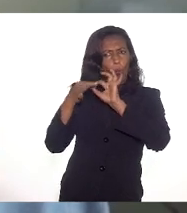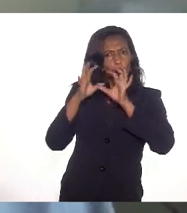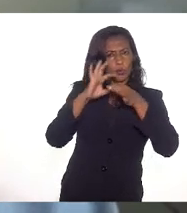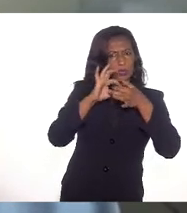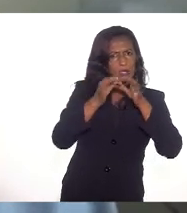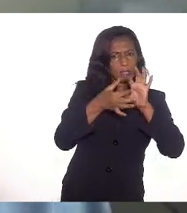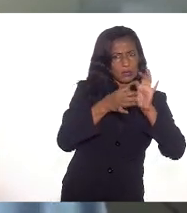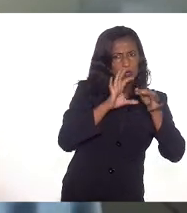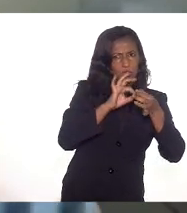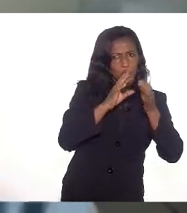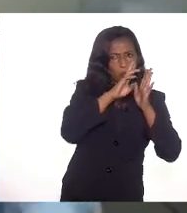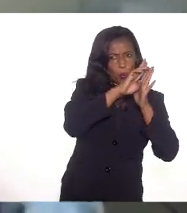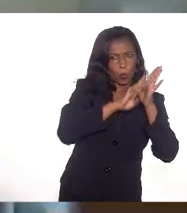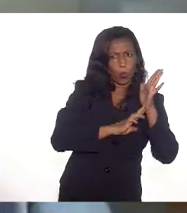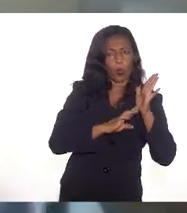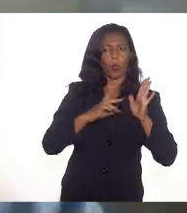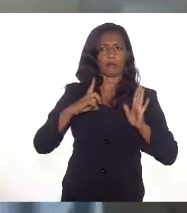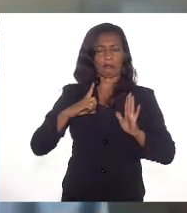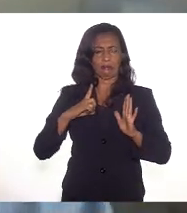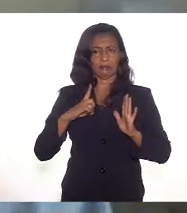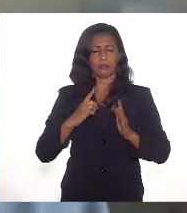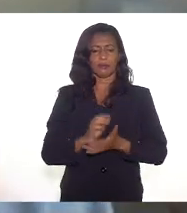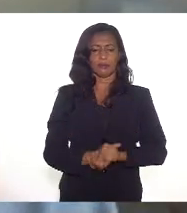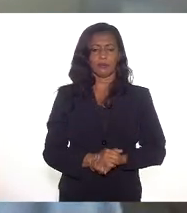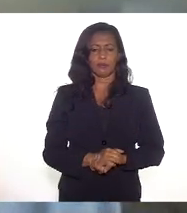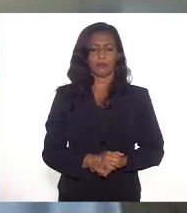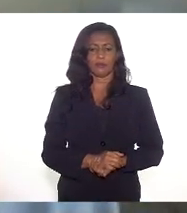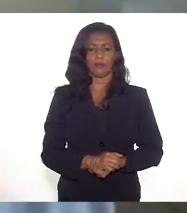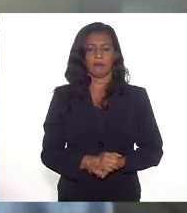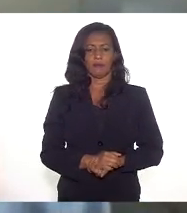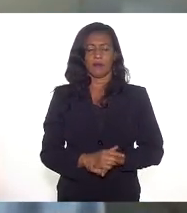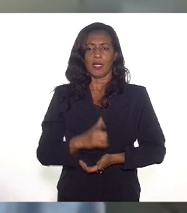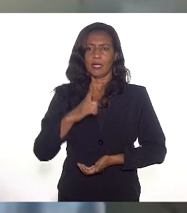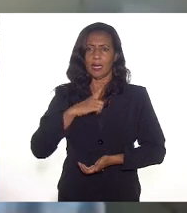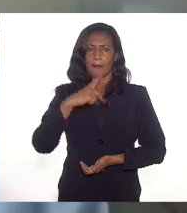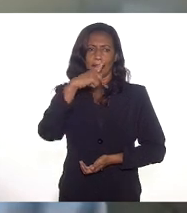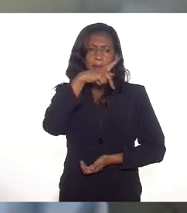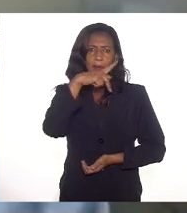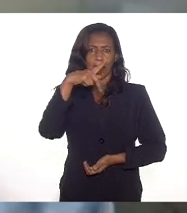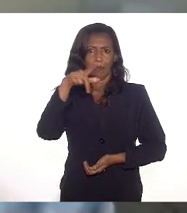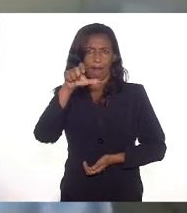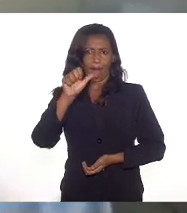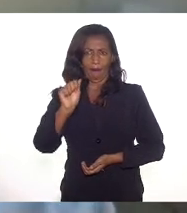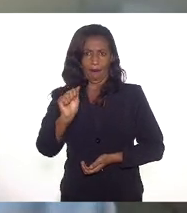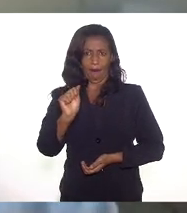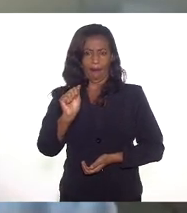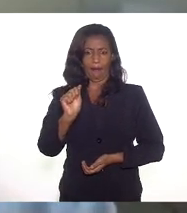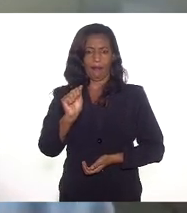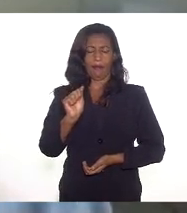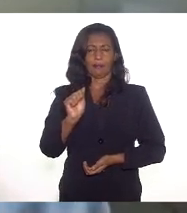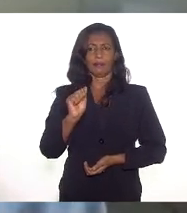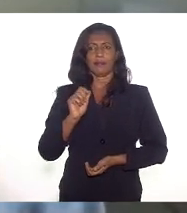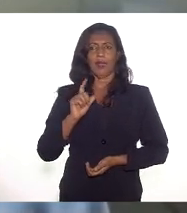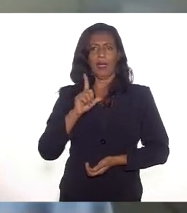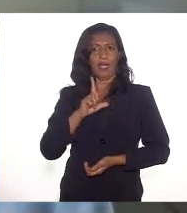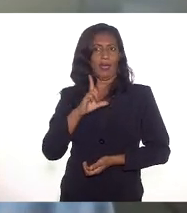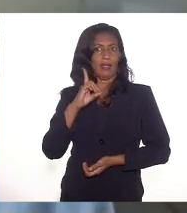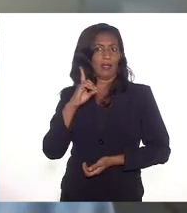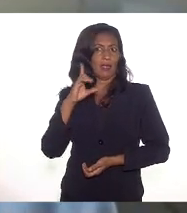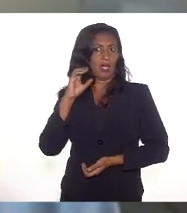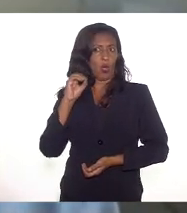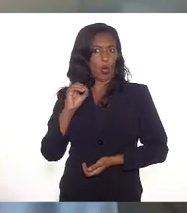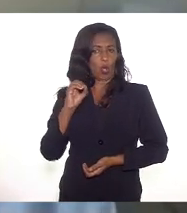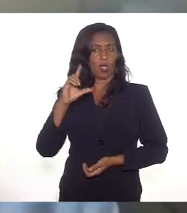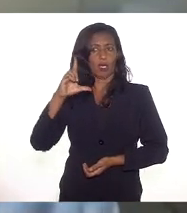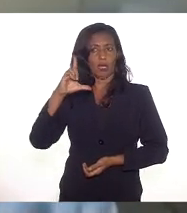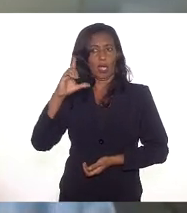legal, né? E é composto do PPA, da LDO e da